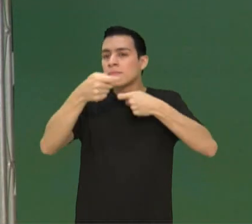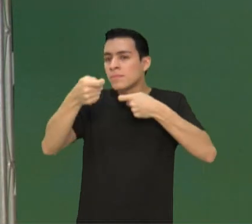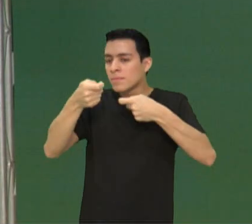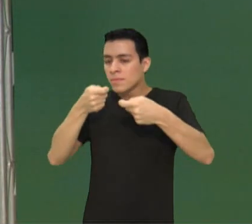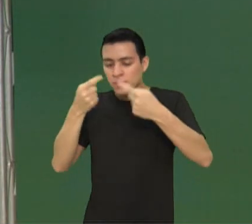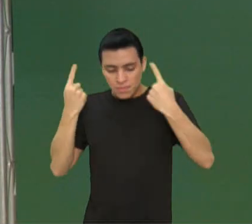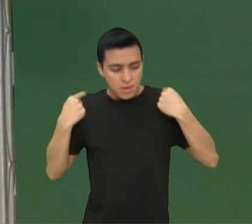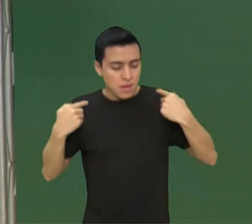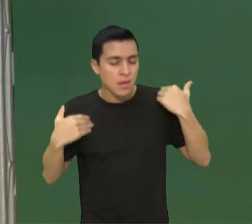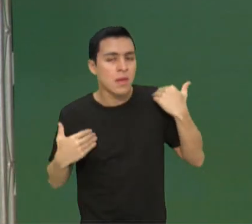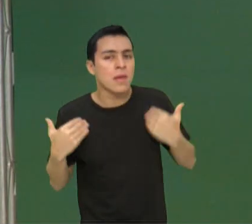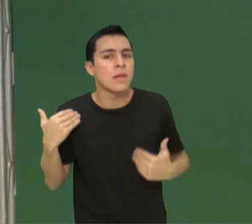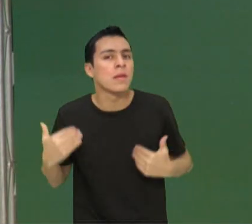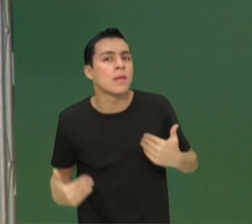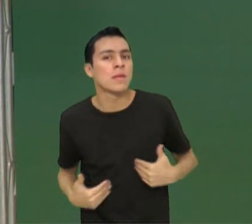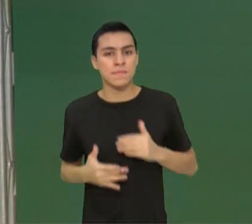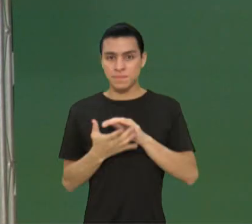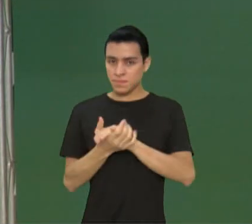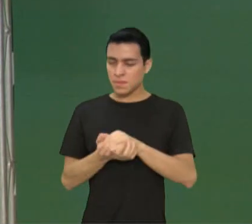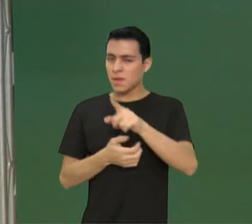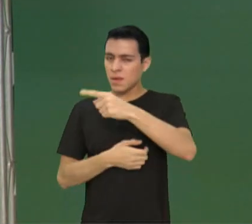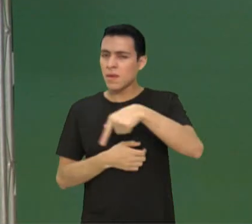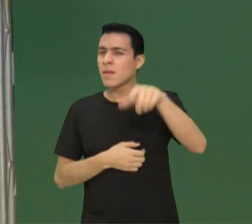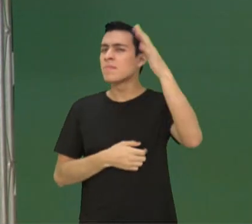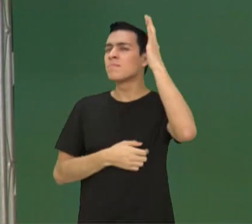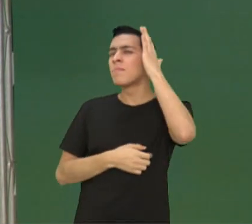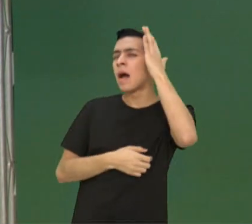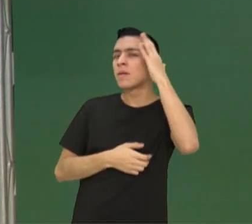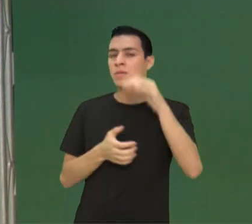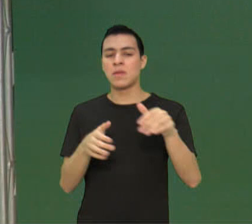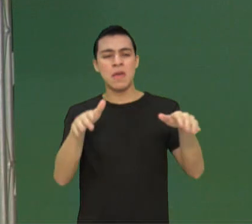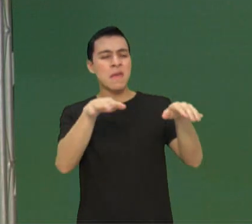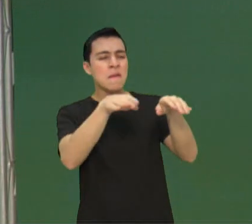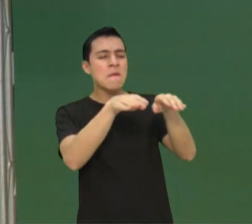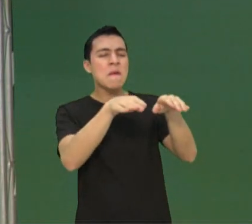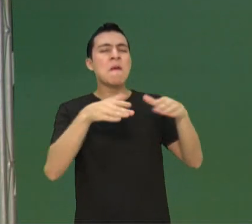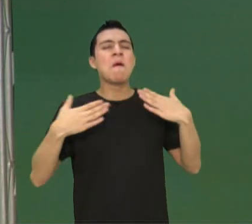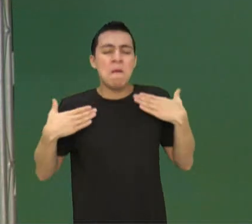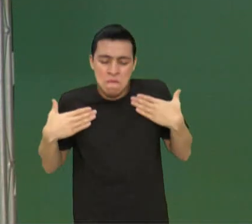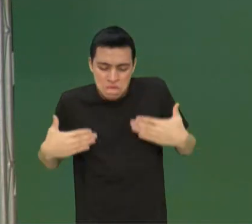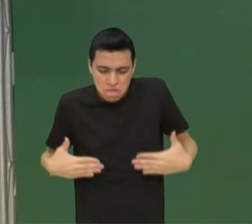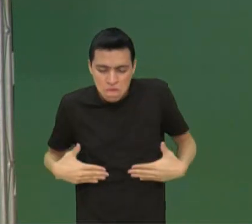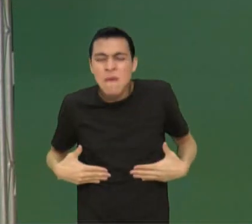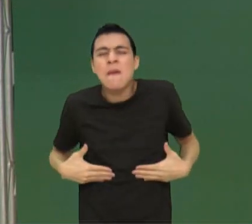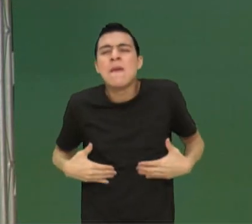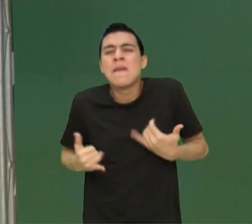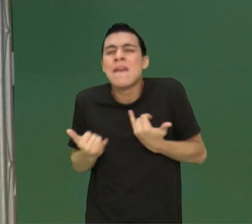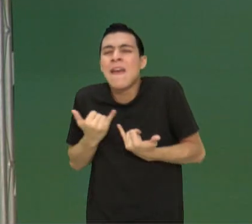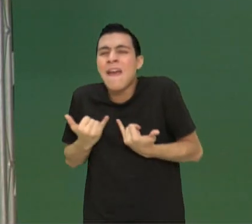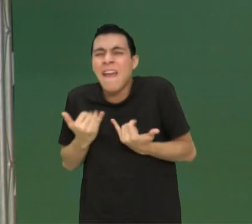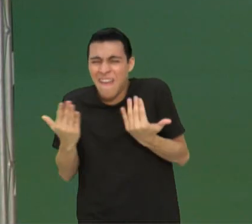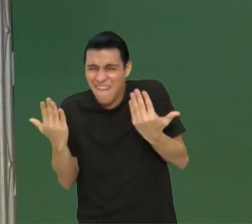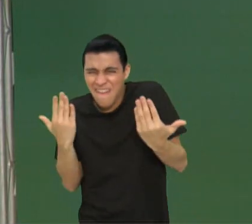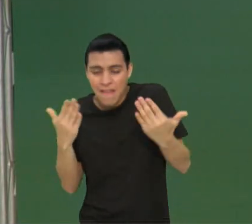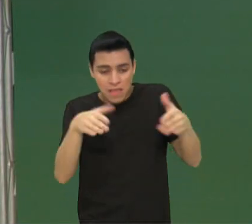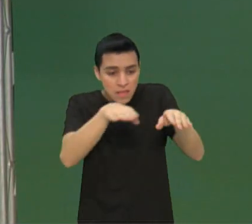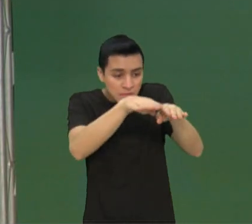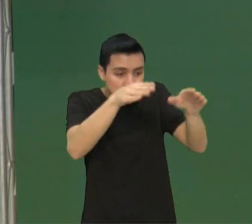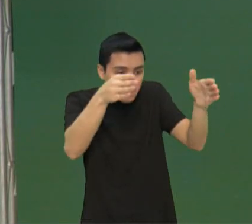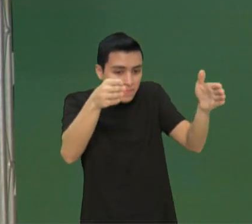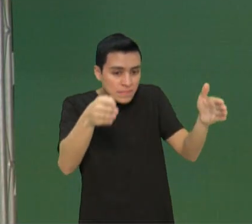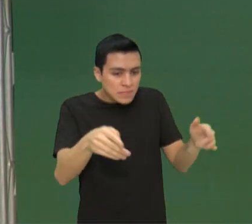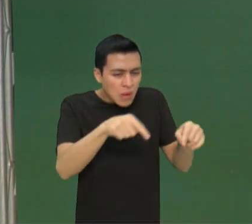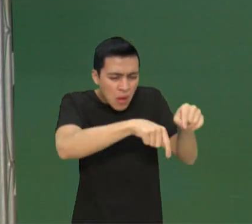funções do corpo. Imagine que o nosso corpo fosse uma mesa cheia de botões. E esses botões têm a opção liga,